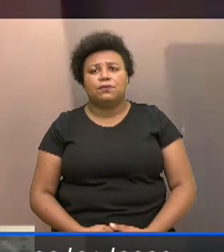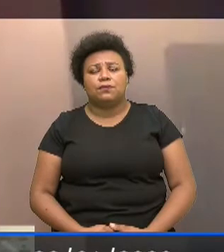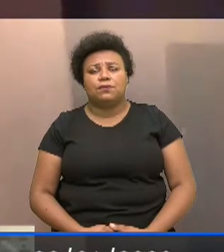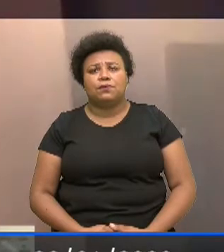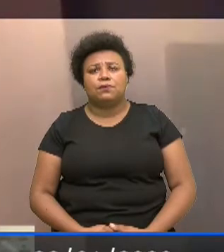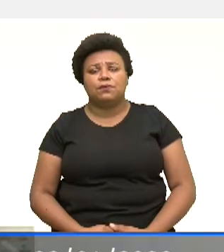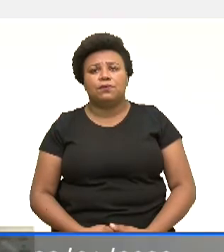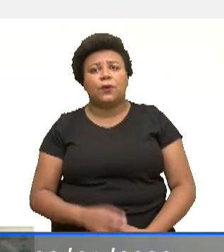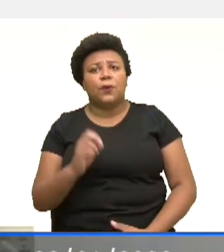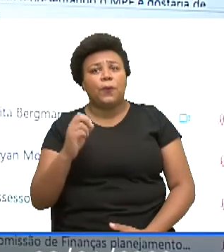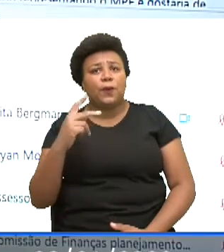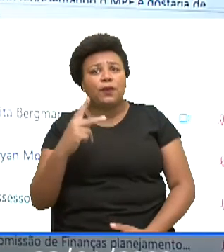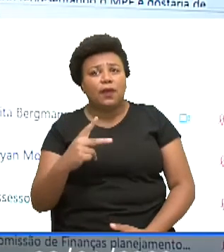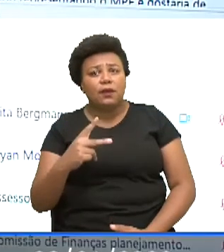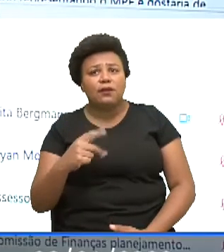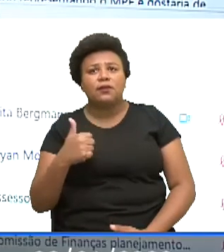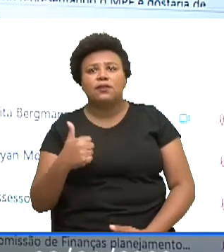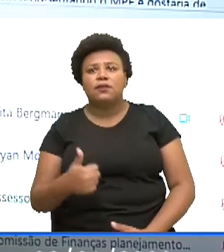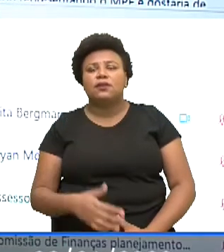Ok,